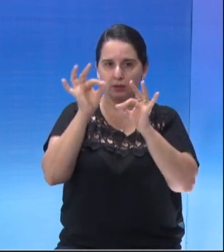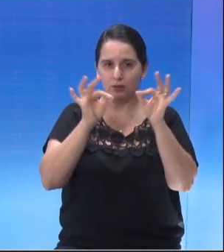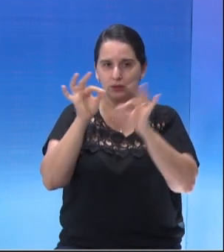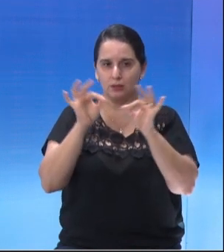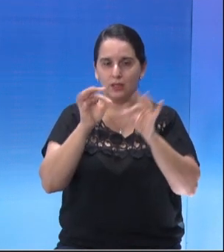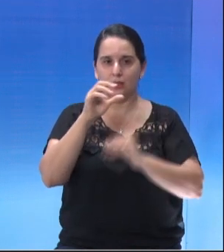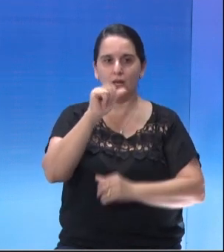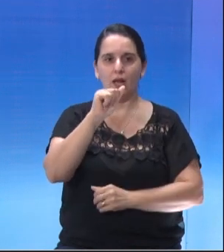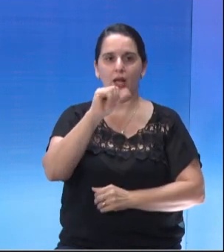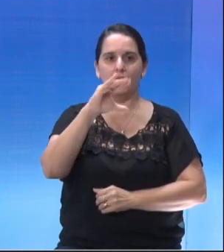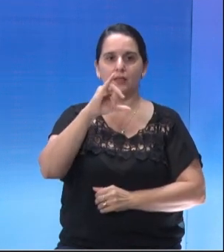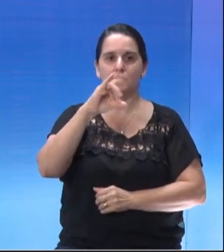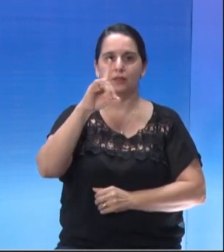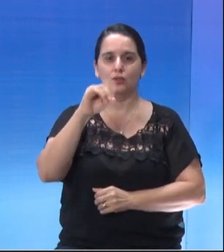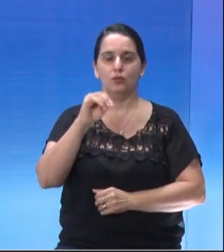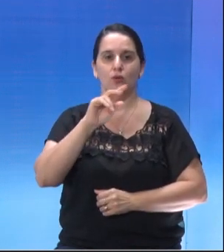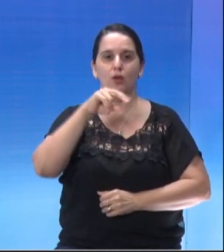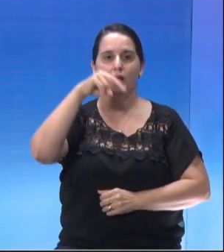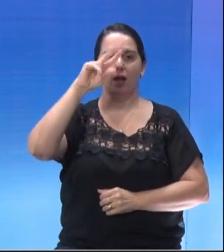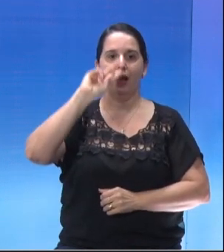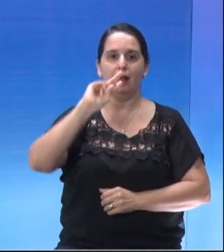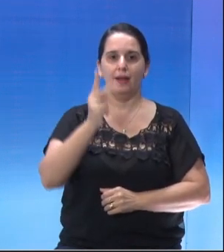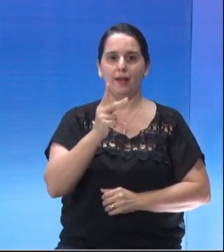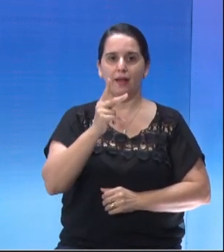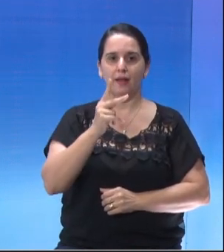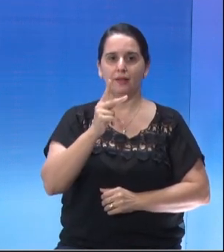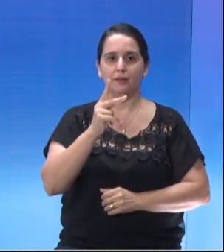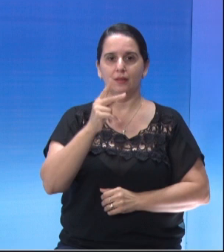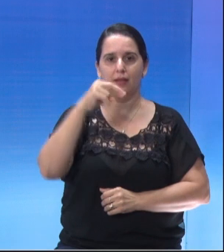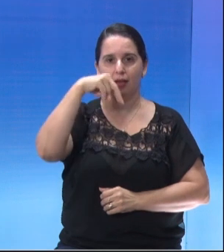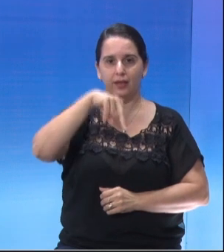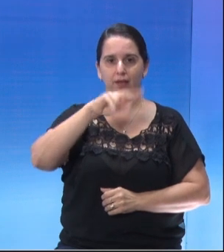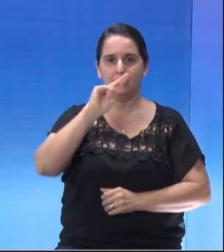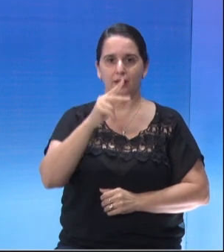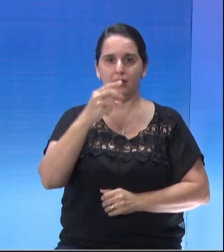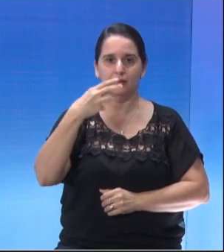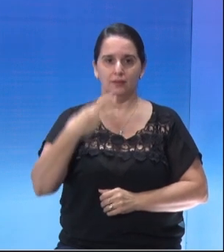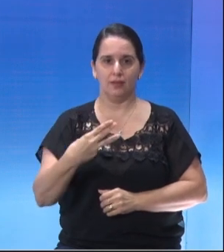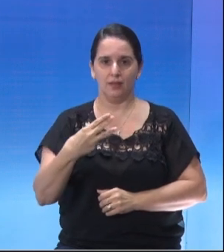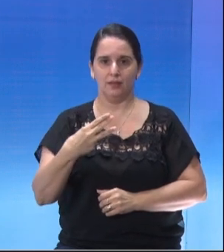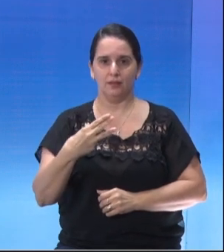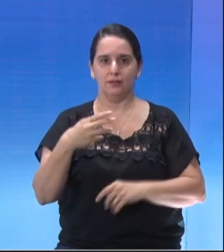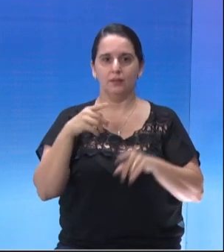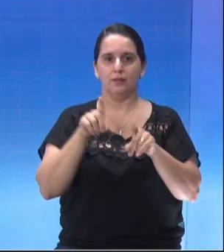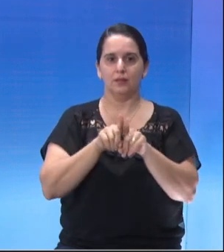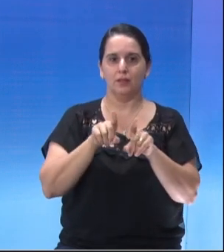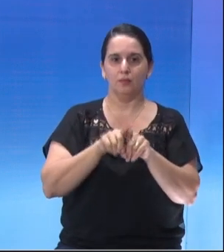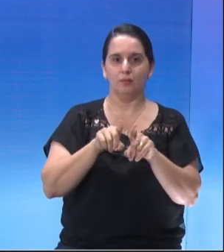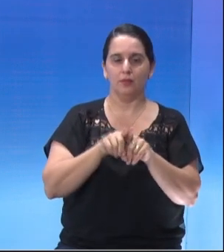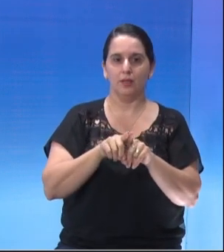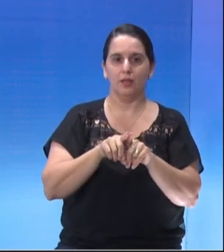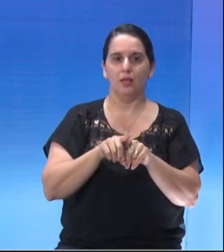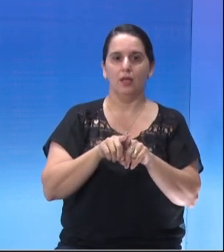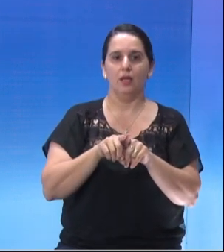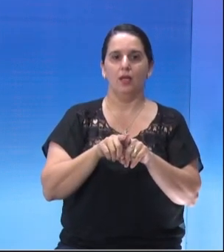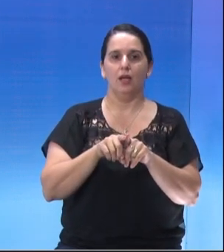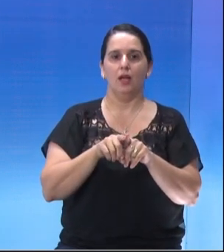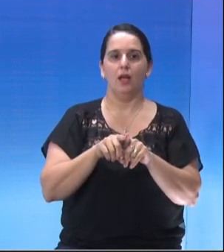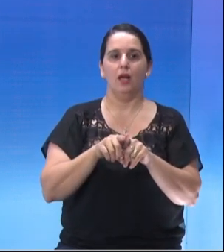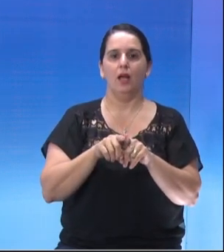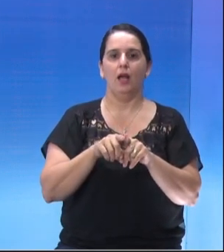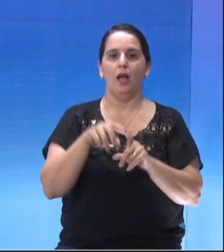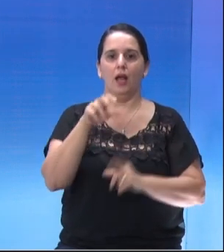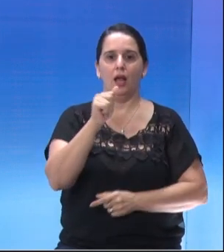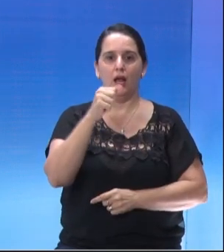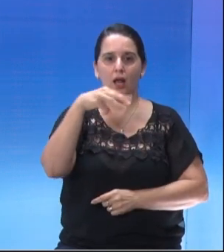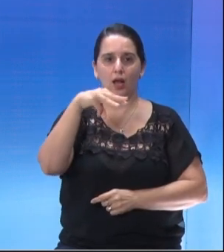reação de ácido com a base NH3, de forma natural ou antropogênica, dando origem a